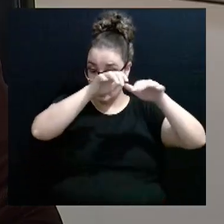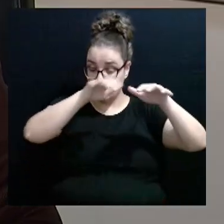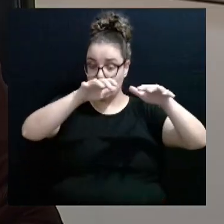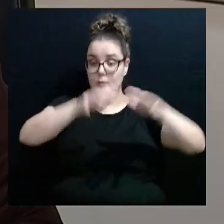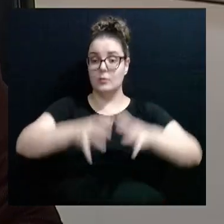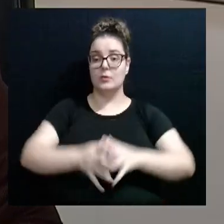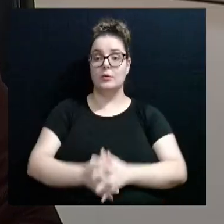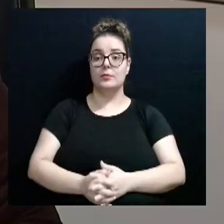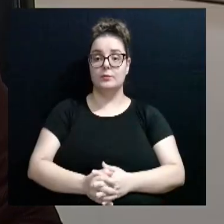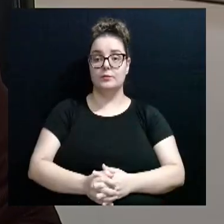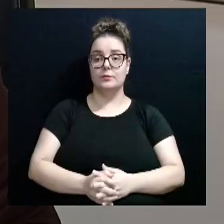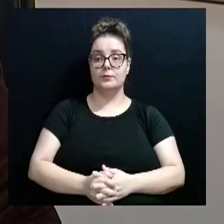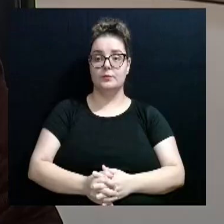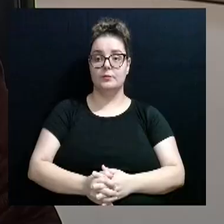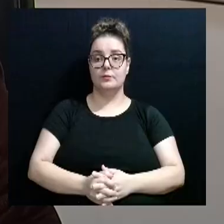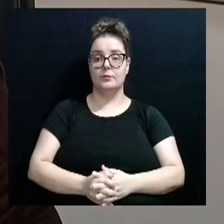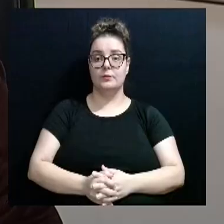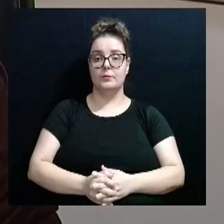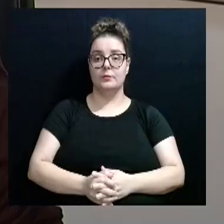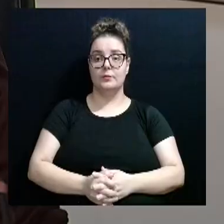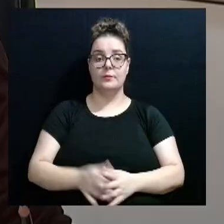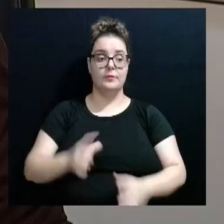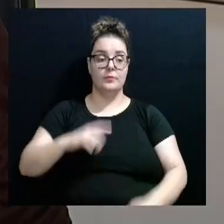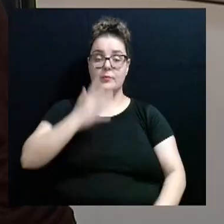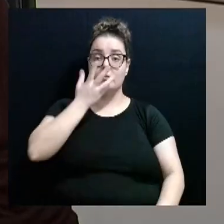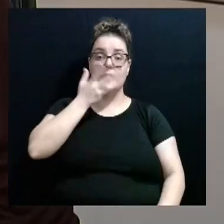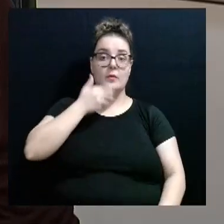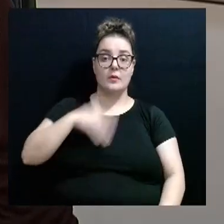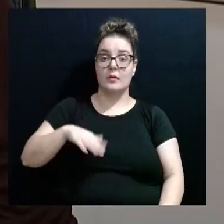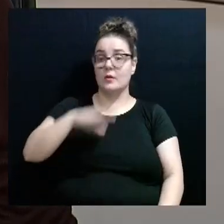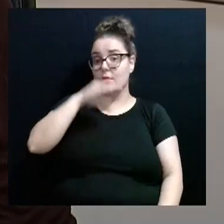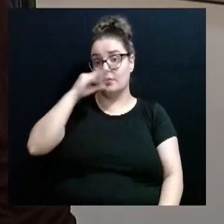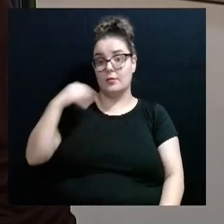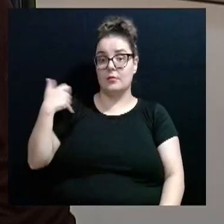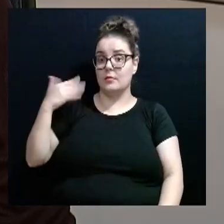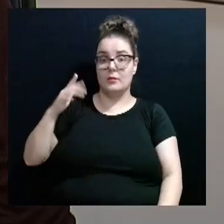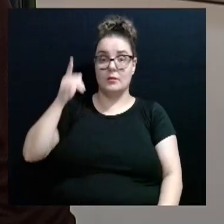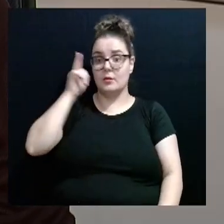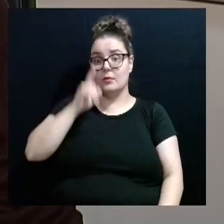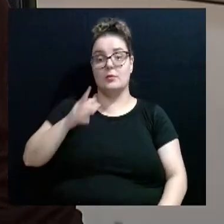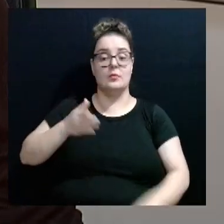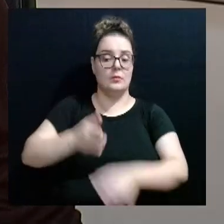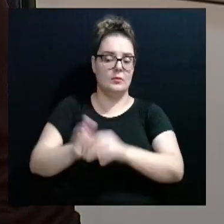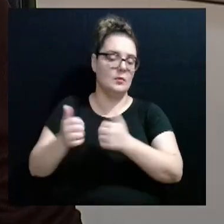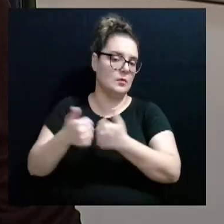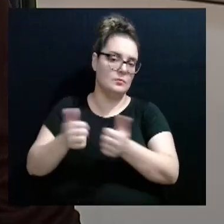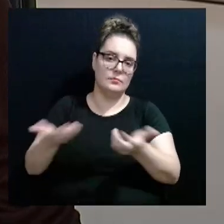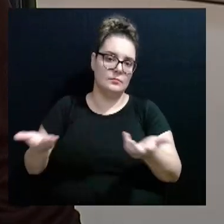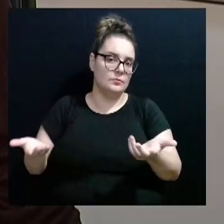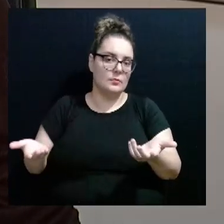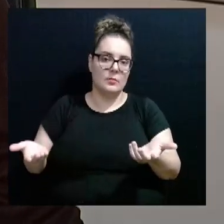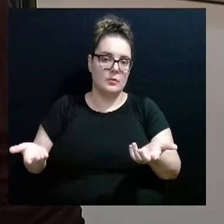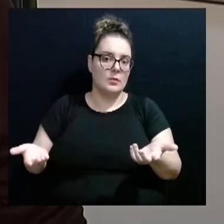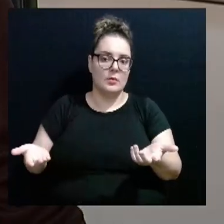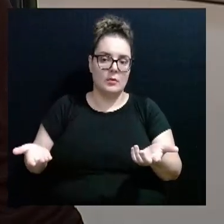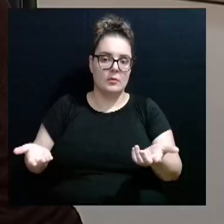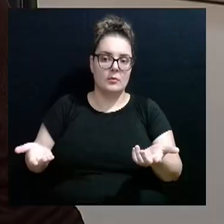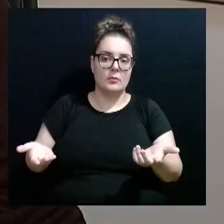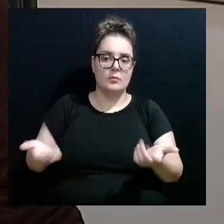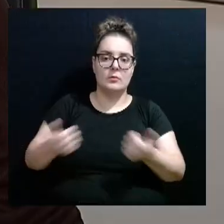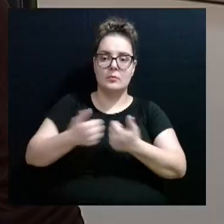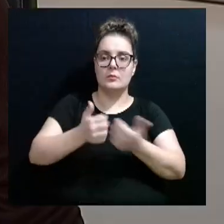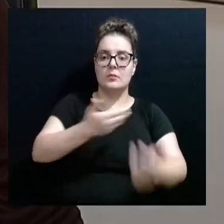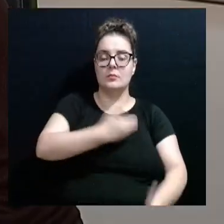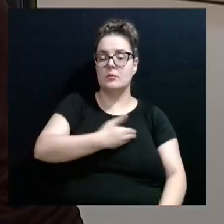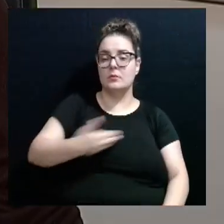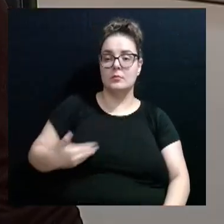quem tem criança, adolescente, mesmo adulto, que ele não consegue entrar num ônibus público, né, por transporte público. E aí deixa de